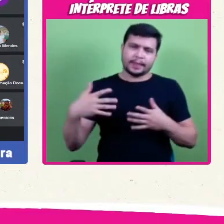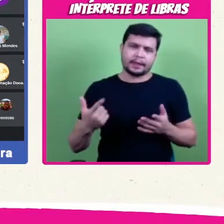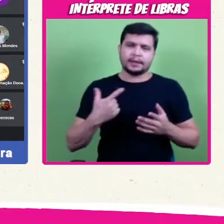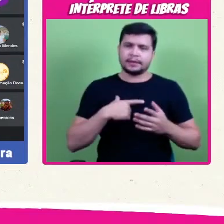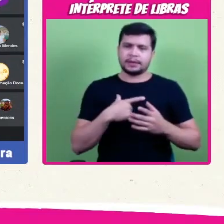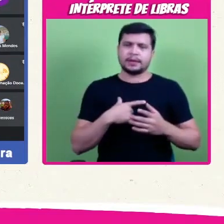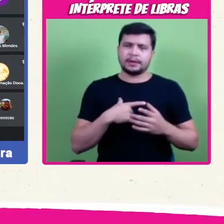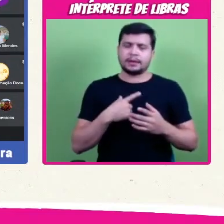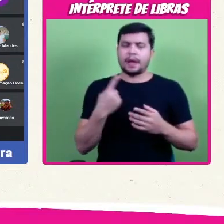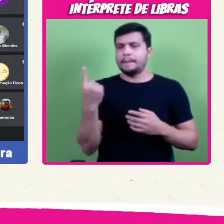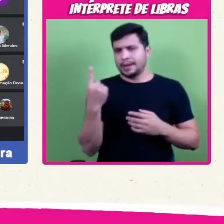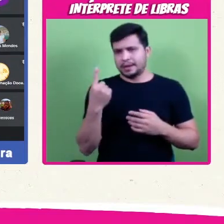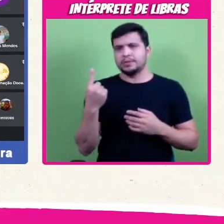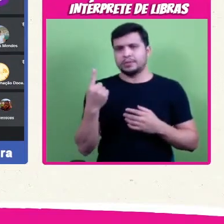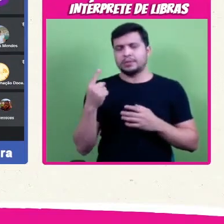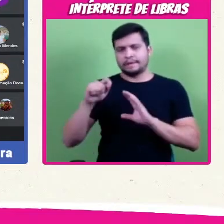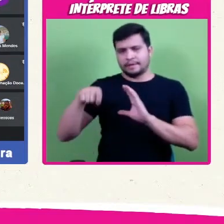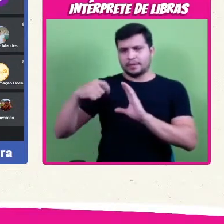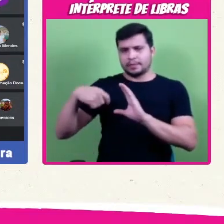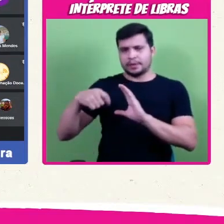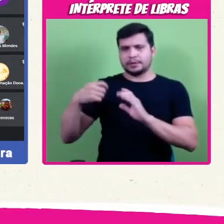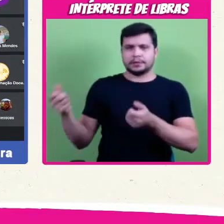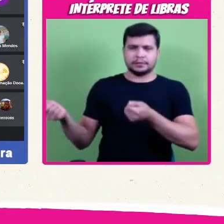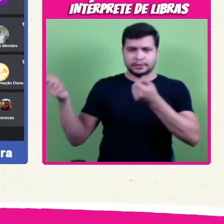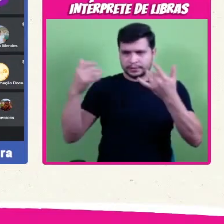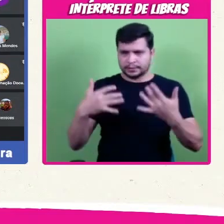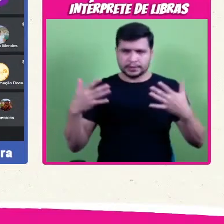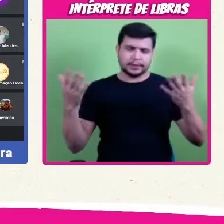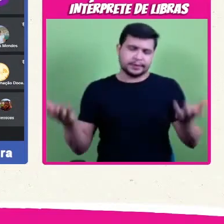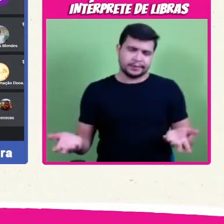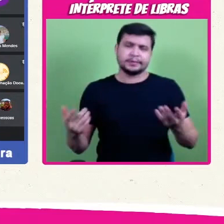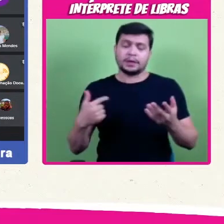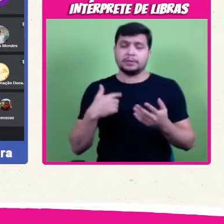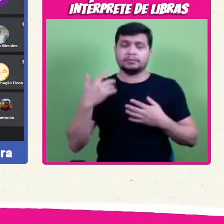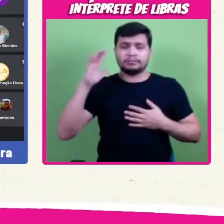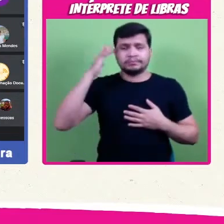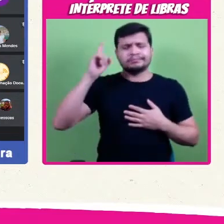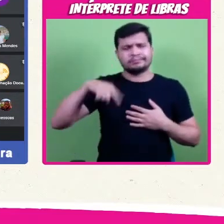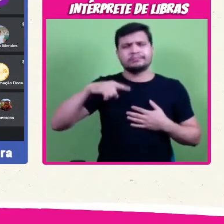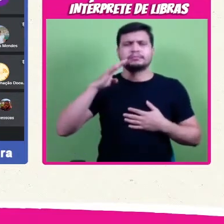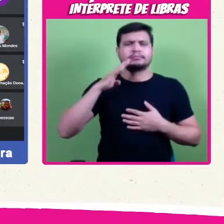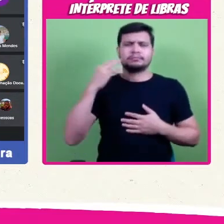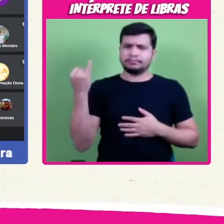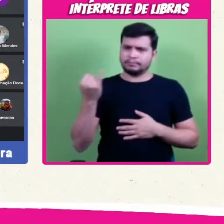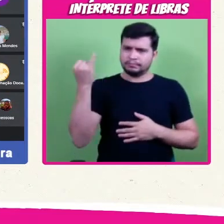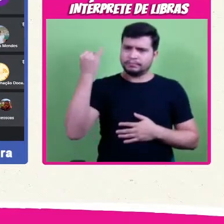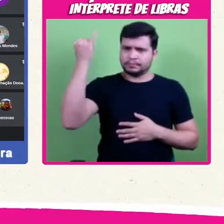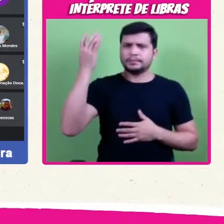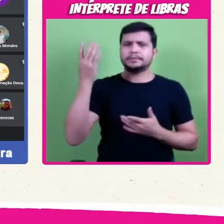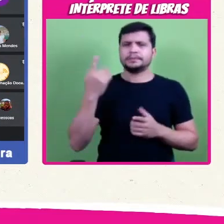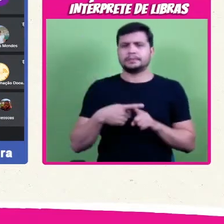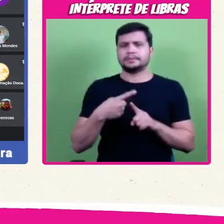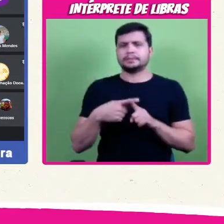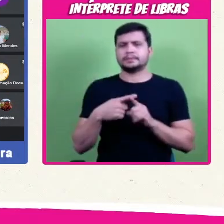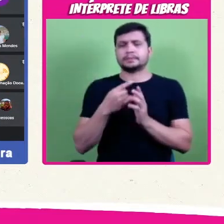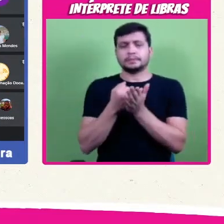primeiro ele traz muito isso. E eu achei muito interessante um link que eles fazem do começo com o